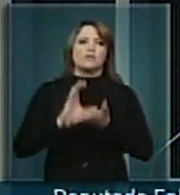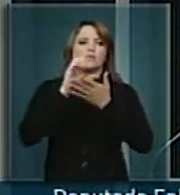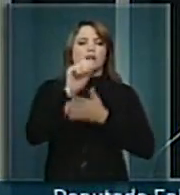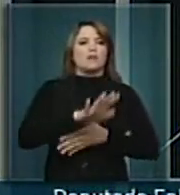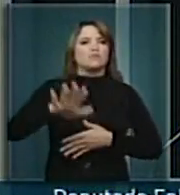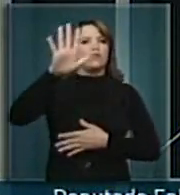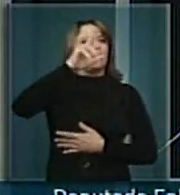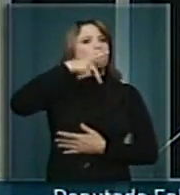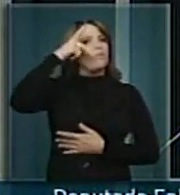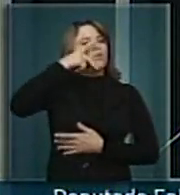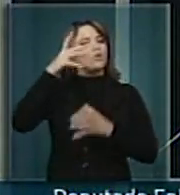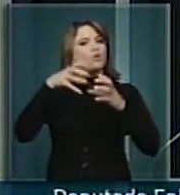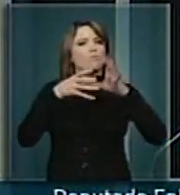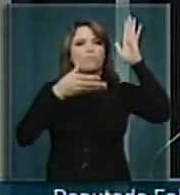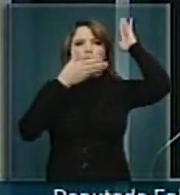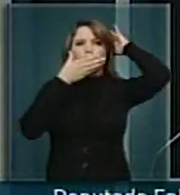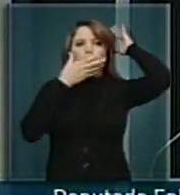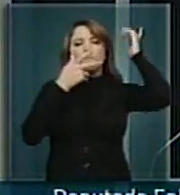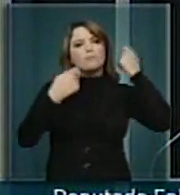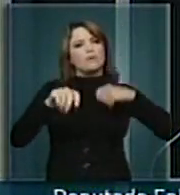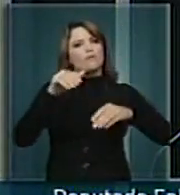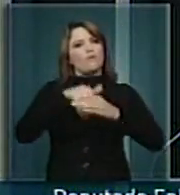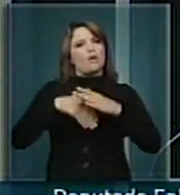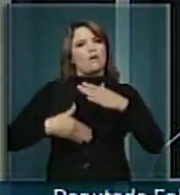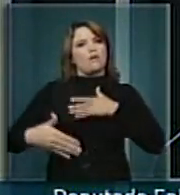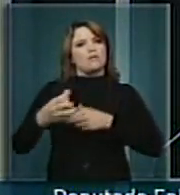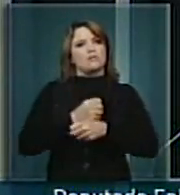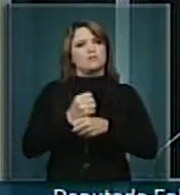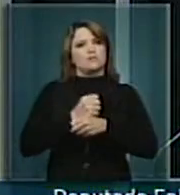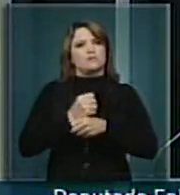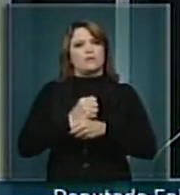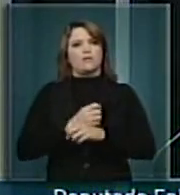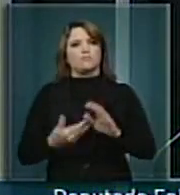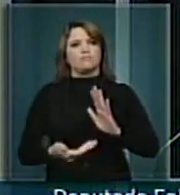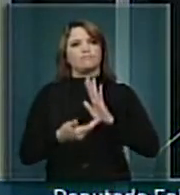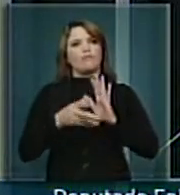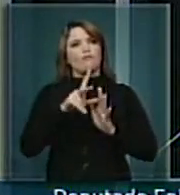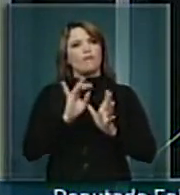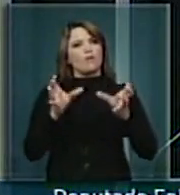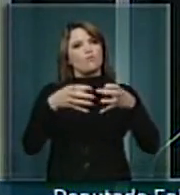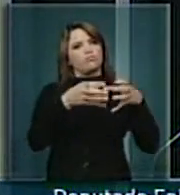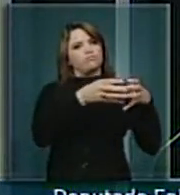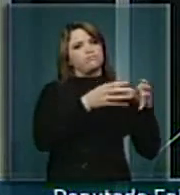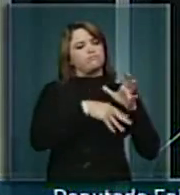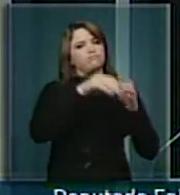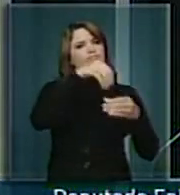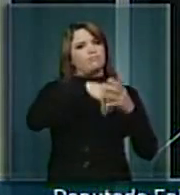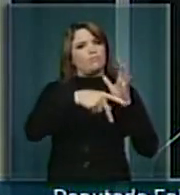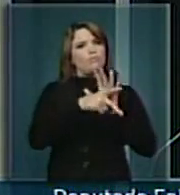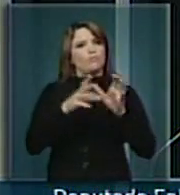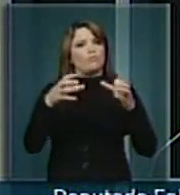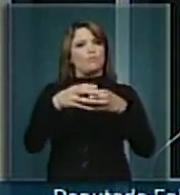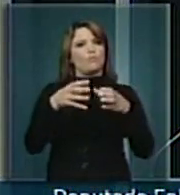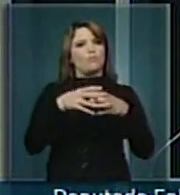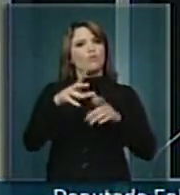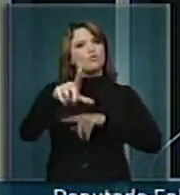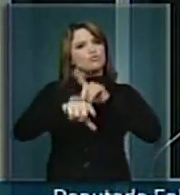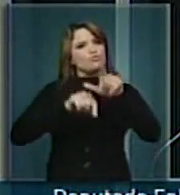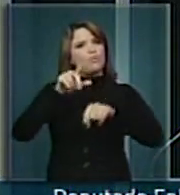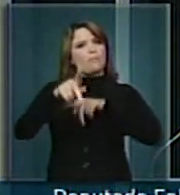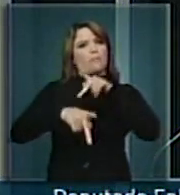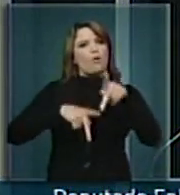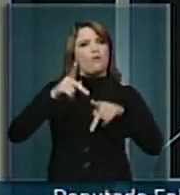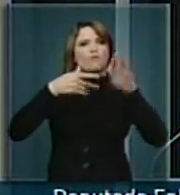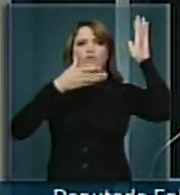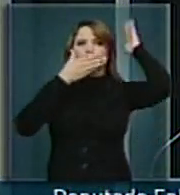de Política Indigenista, deve ser votado este ano nesta casa, segundo os colegas integrantes da Frente Parlamentar pelos Povos